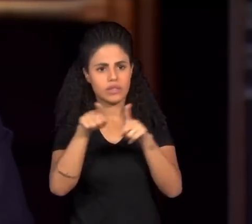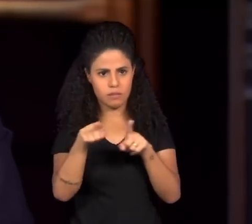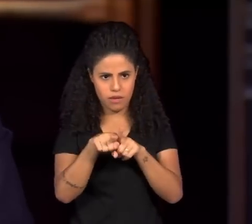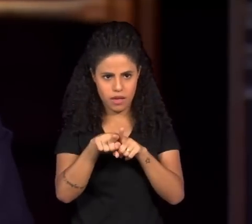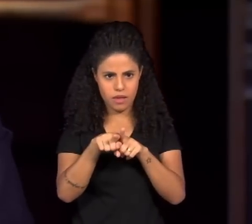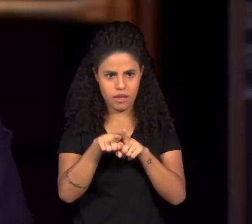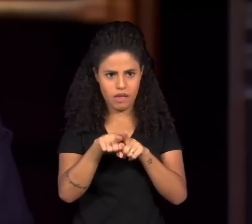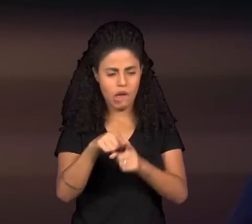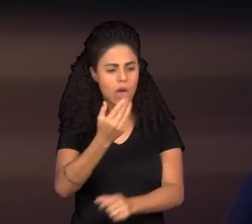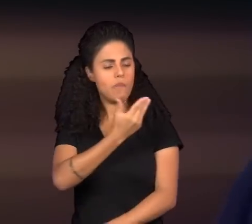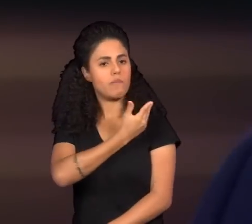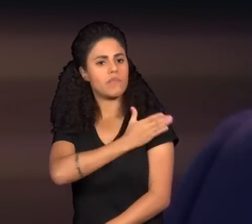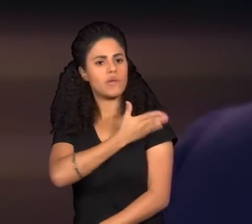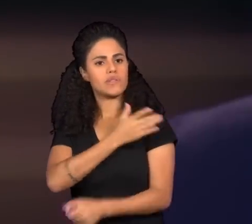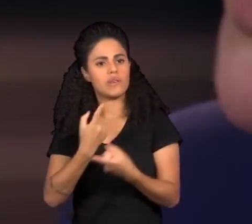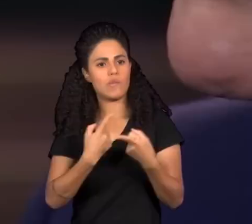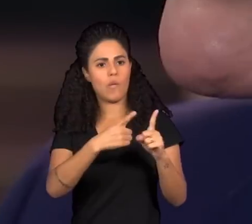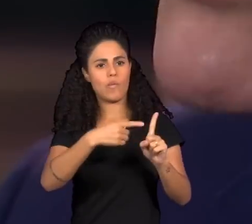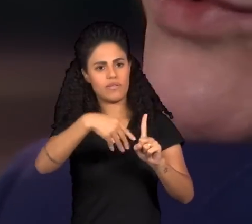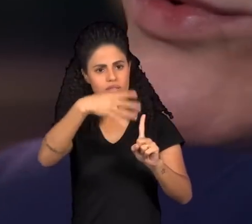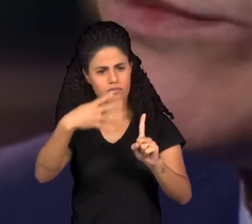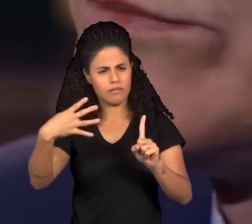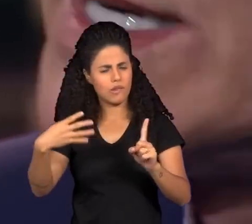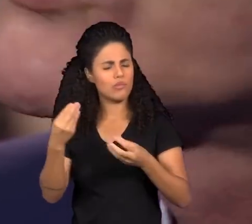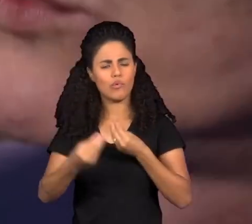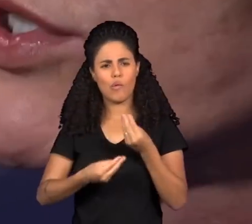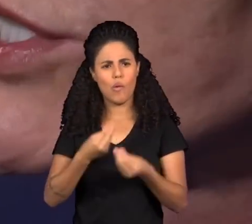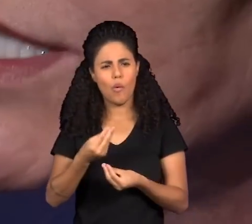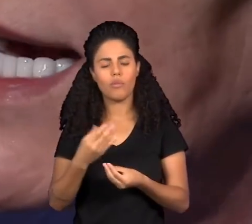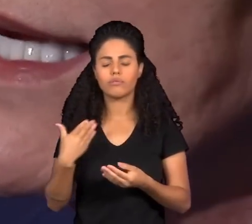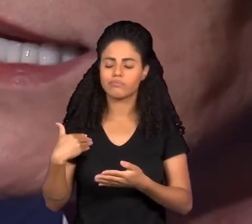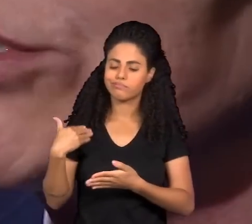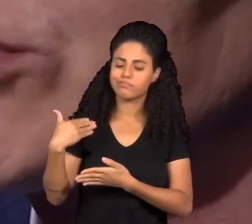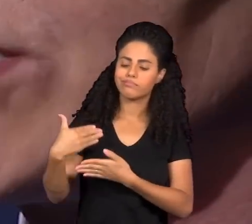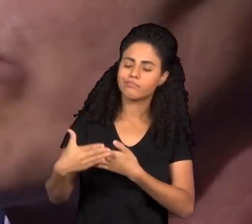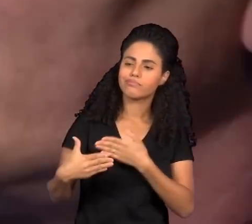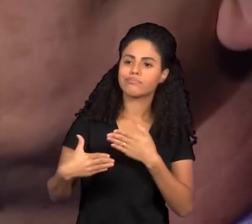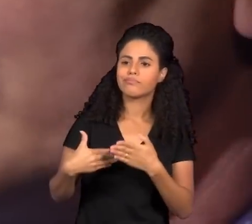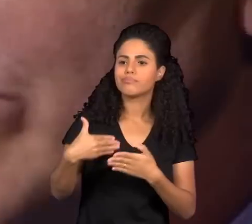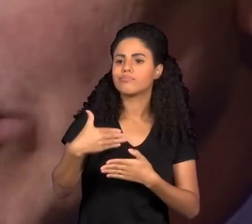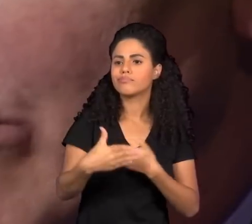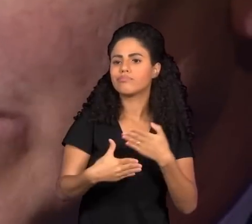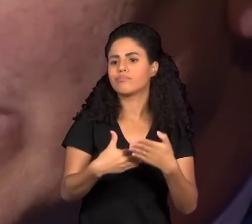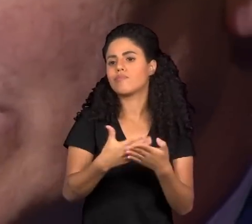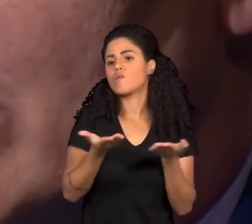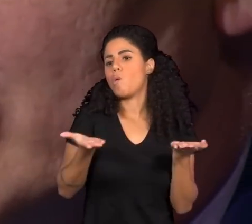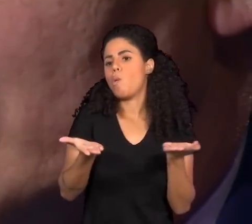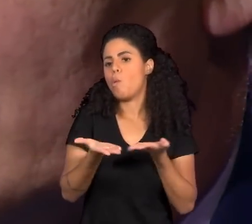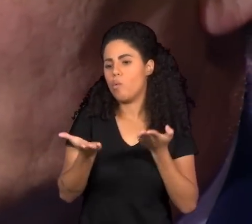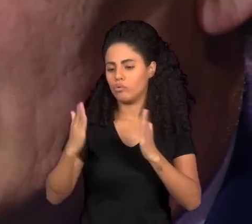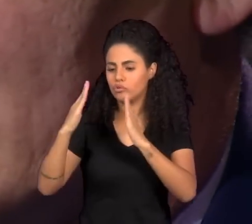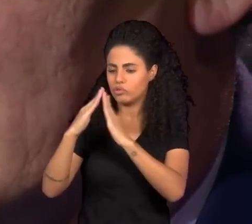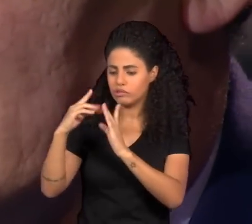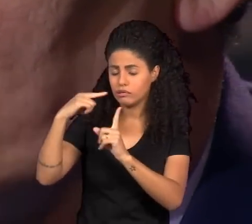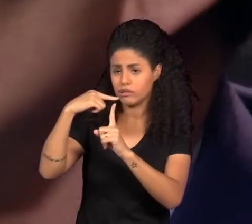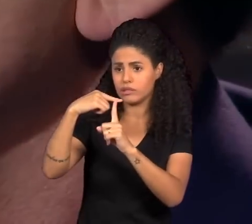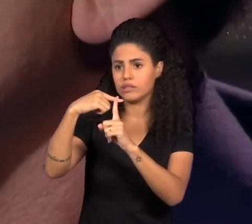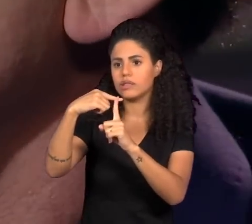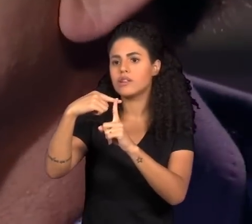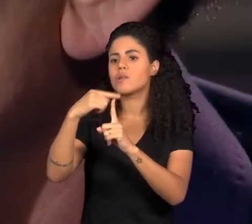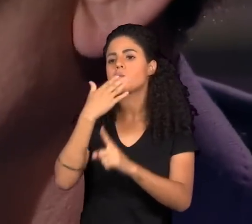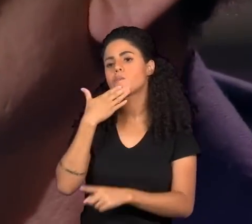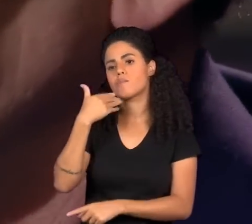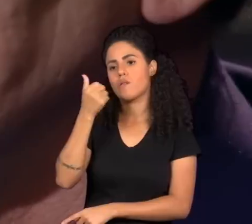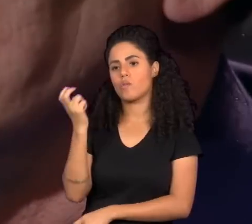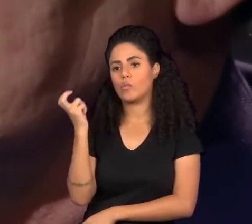por exemplo? Isso é um processo lento, mas hoje a igreja já acolhe muito melhor a